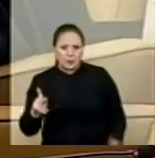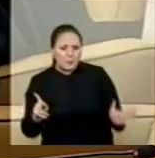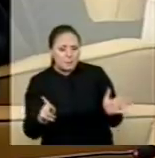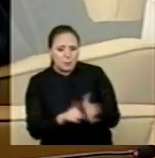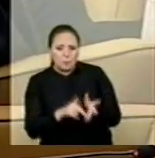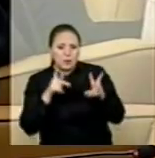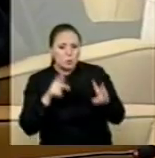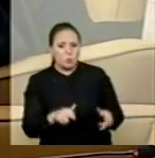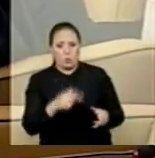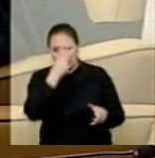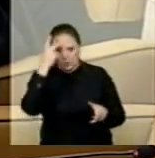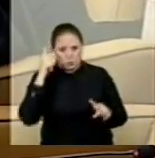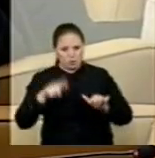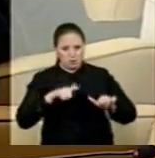Nacional.